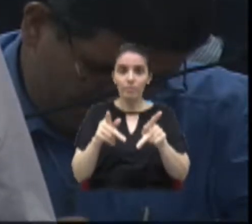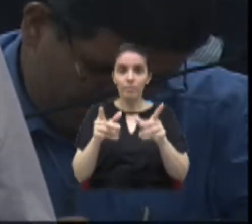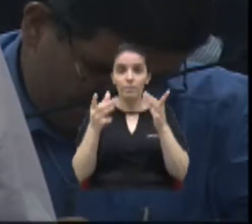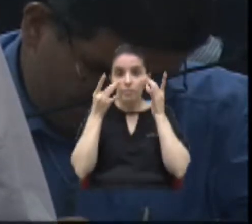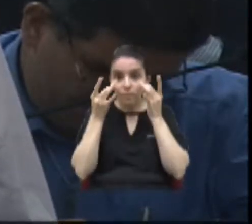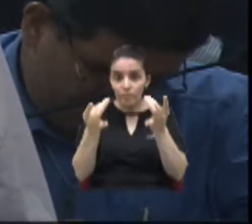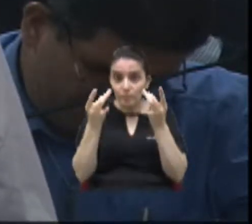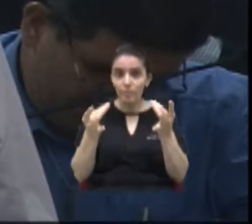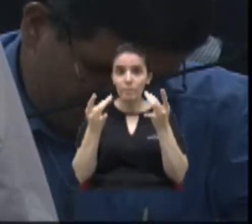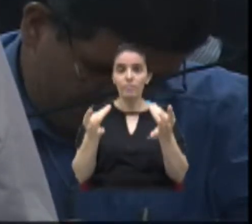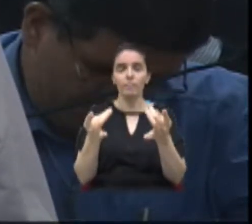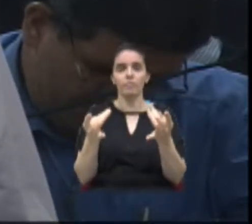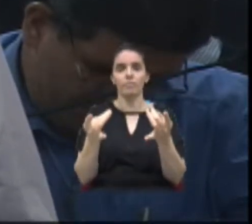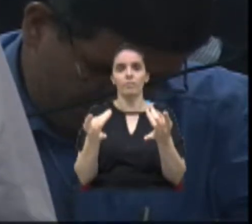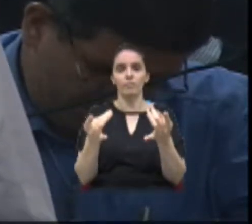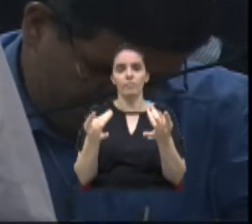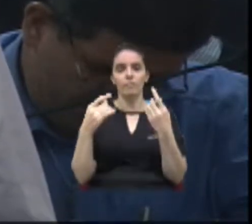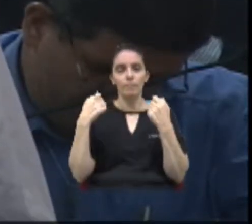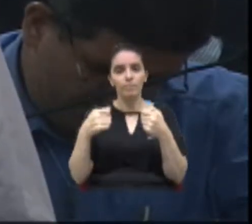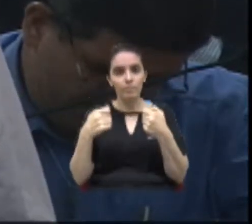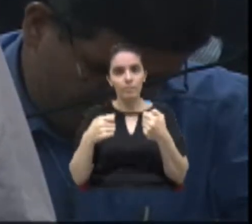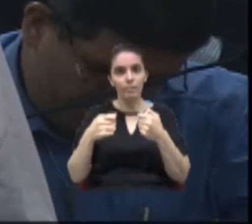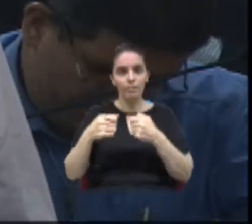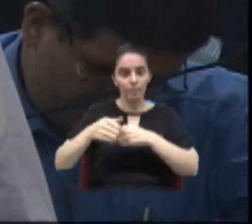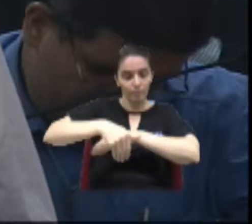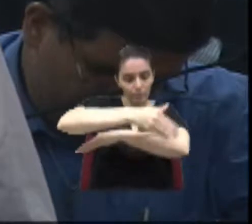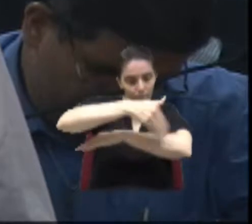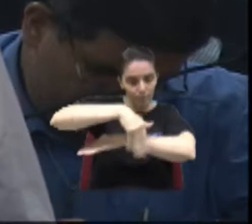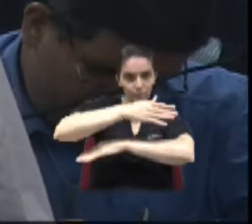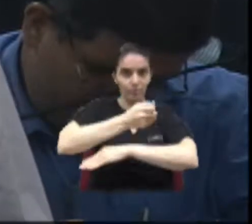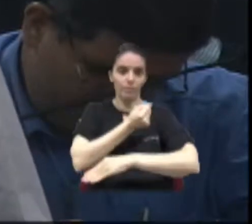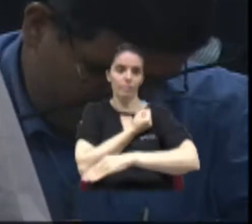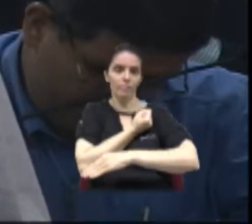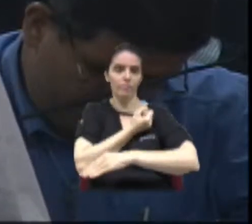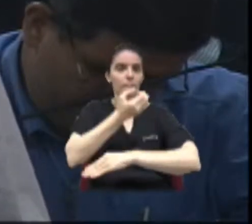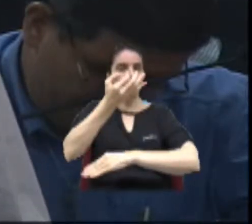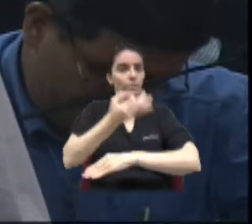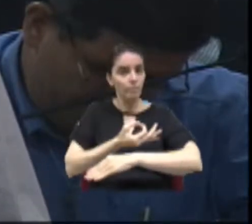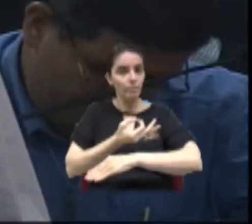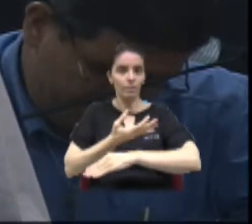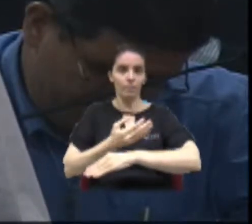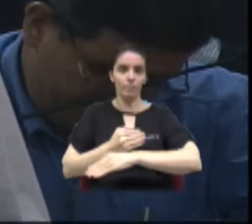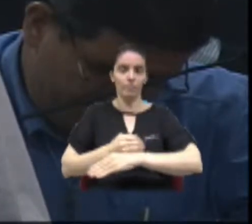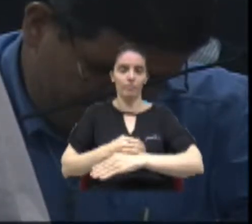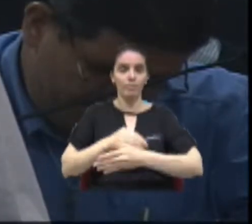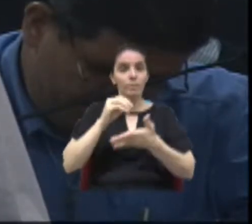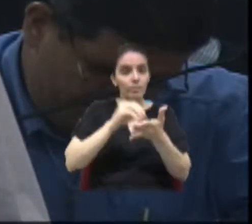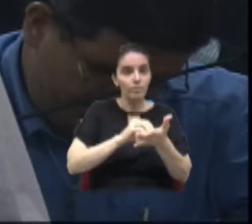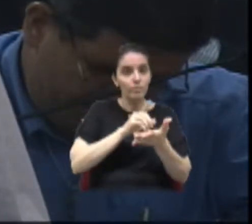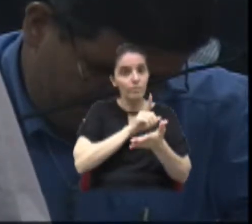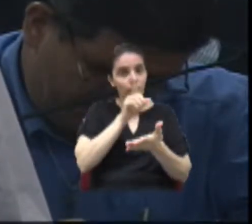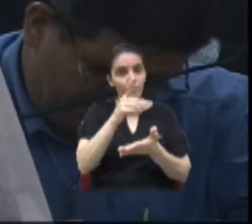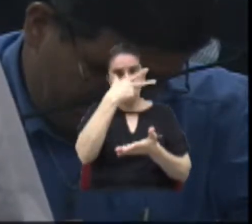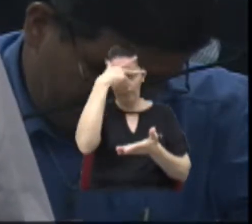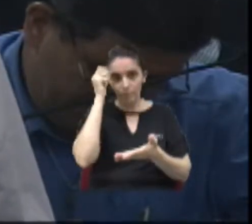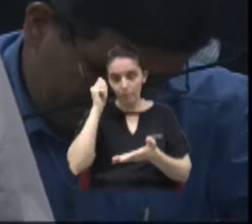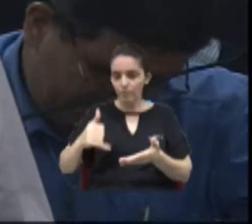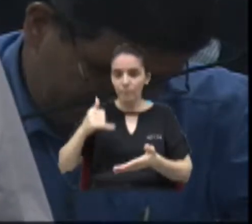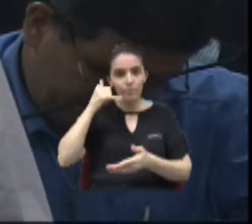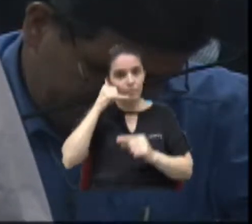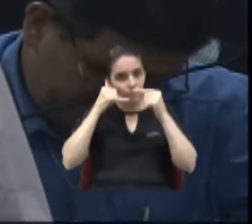infelizmente, quem é inscrito, geralmente, a maior parte, faz inscrição e deixa lá, tipo assim,